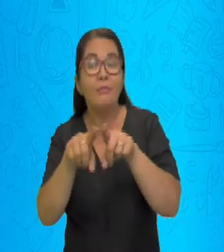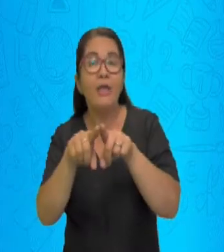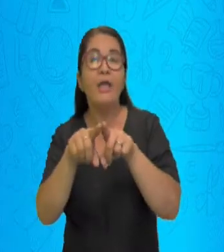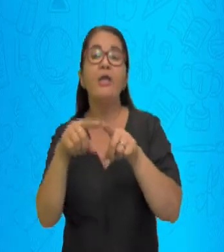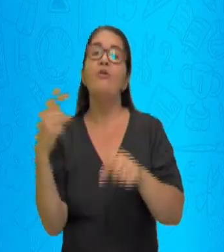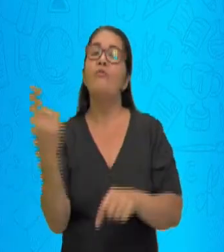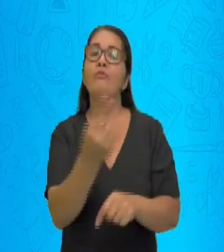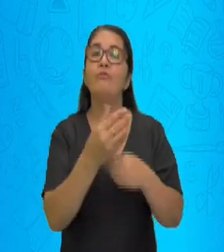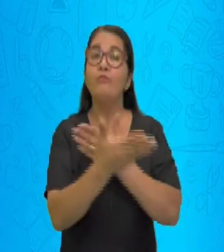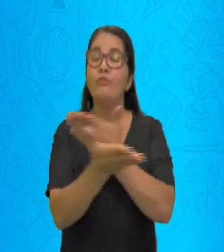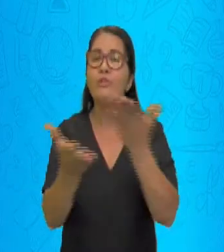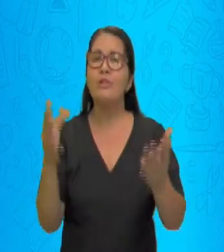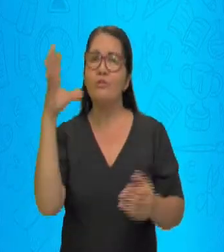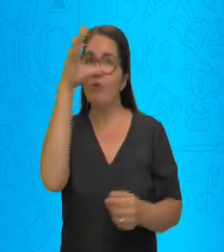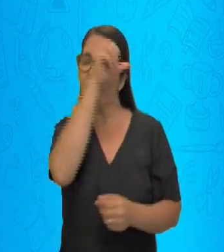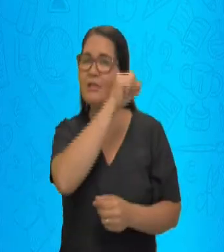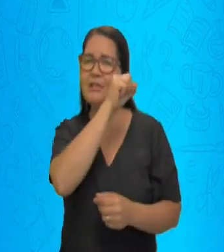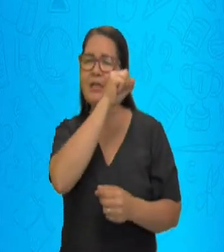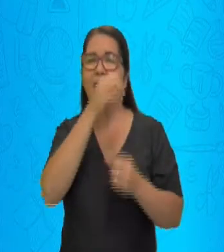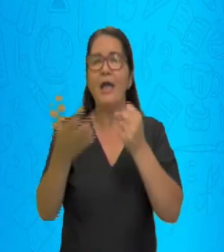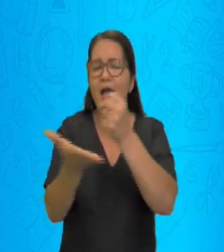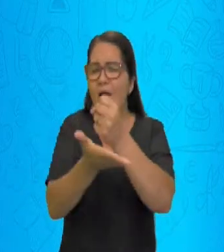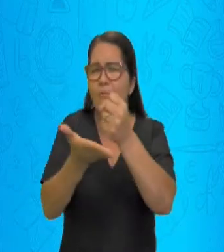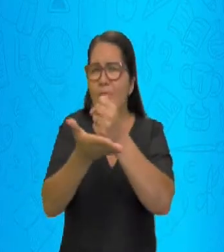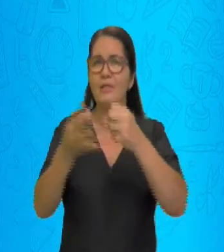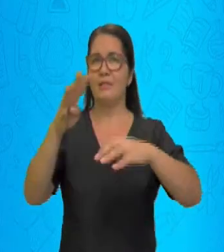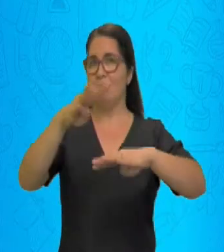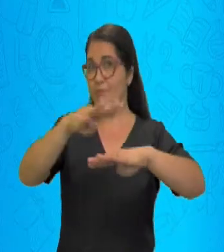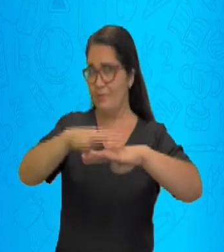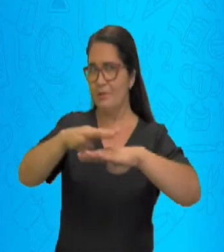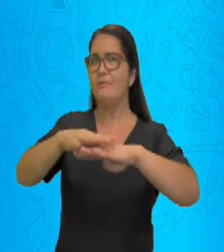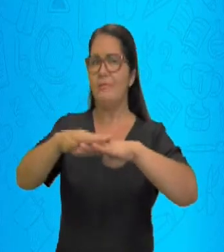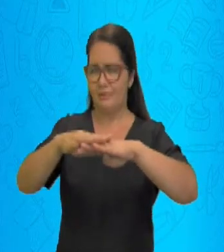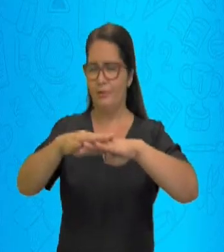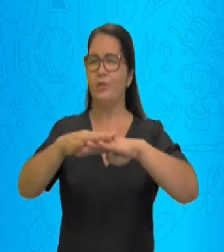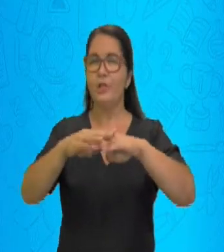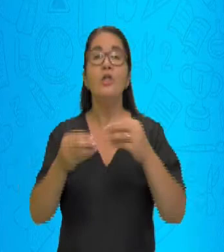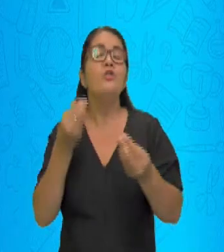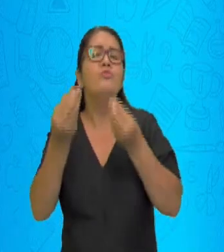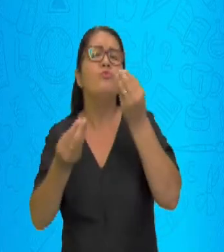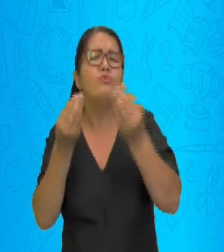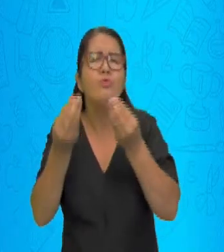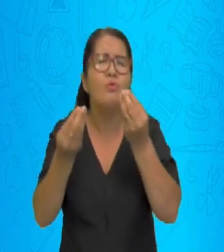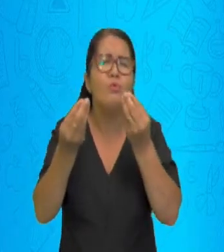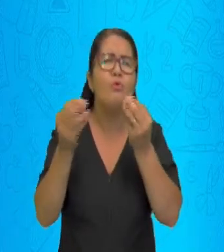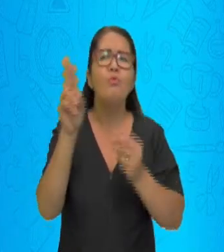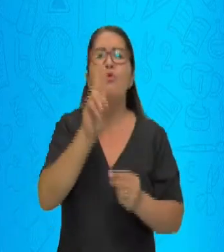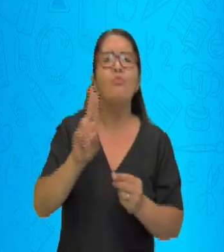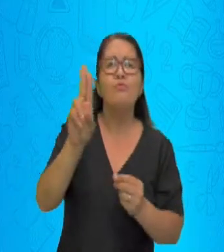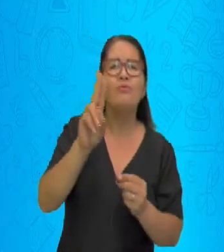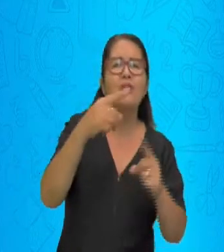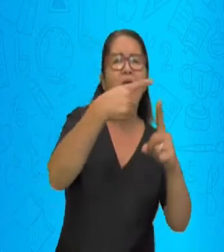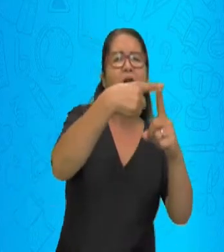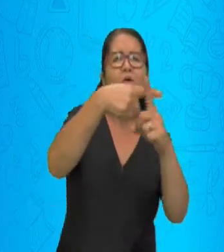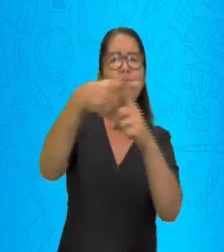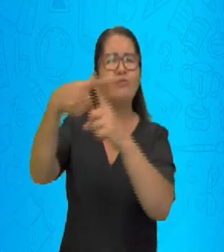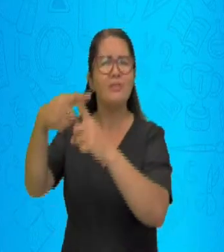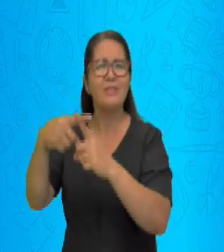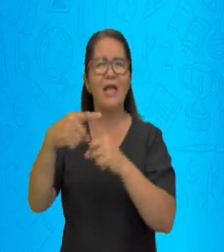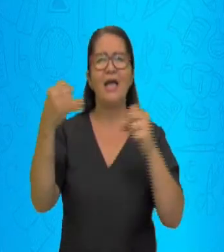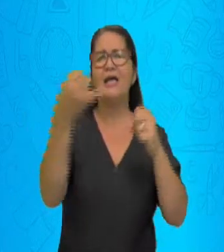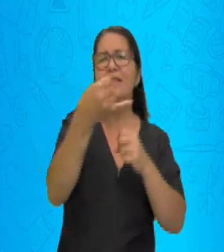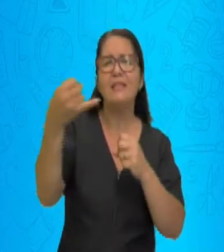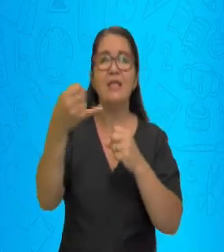das operações básicas da matemática. E além de fazer as operações, irei trazer informações que são